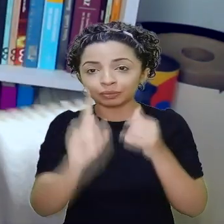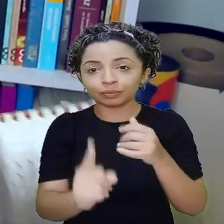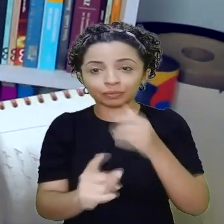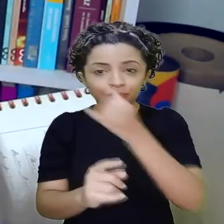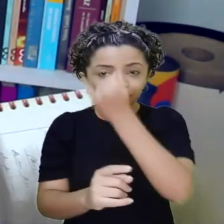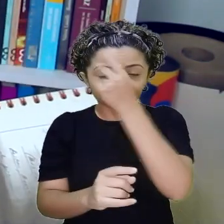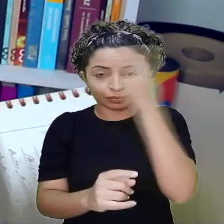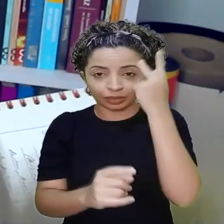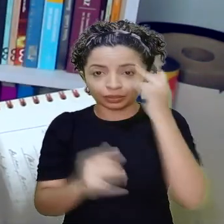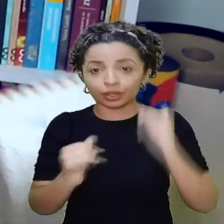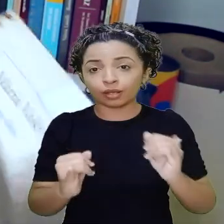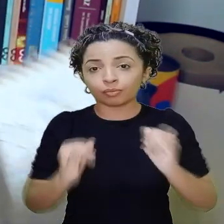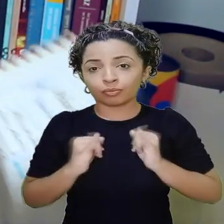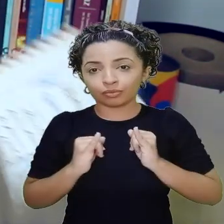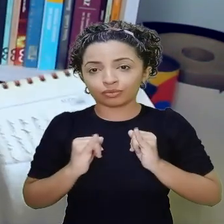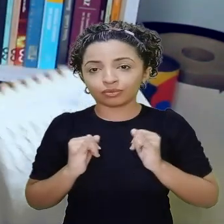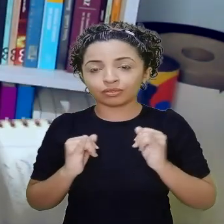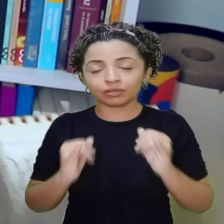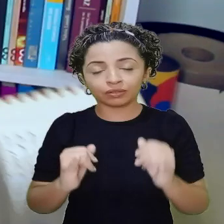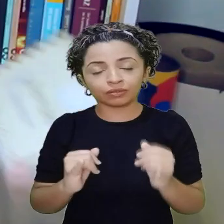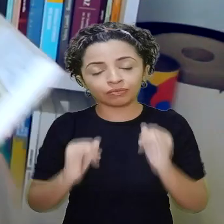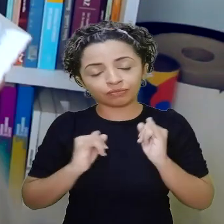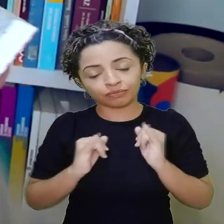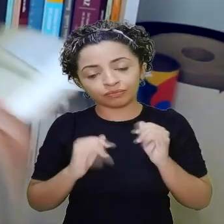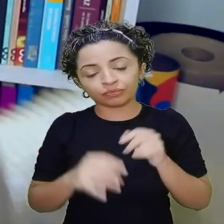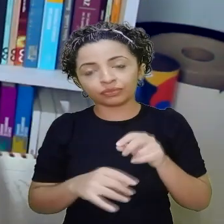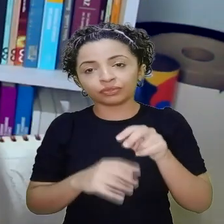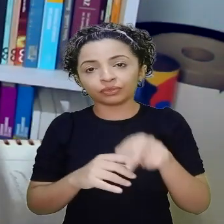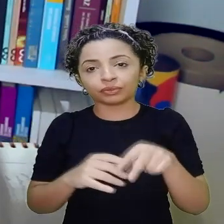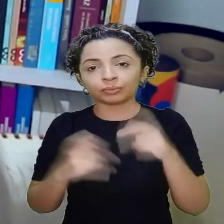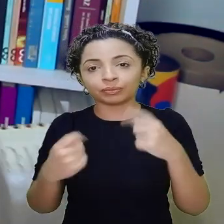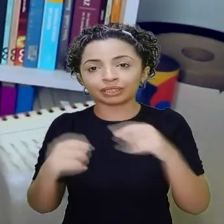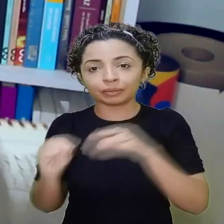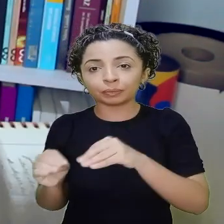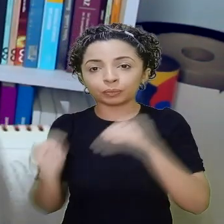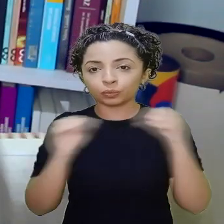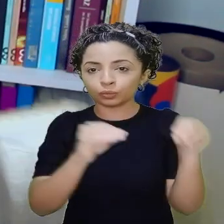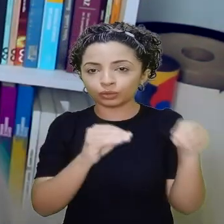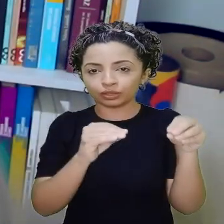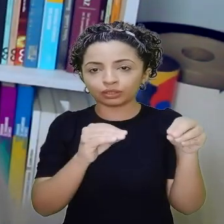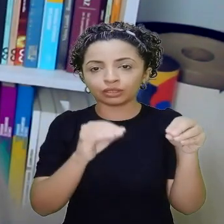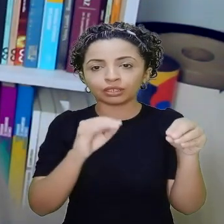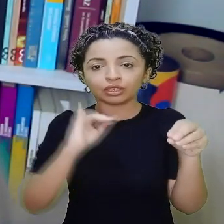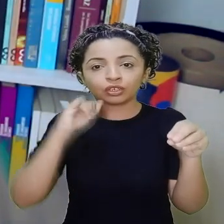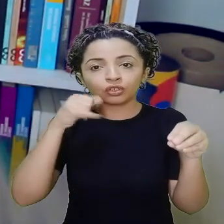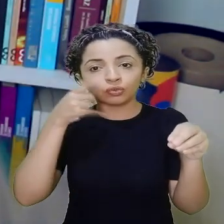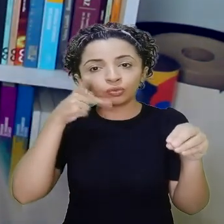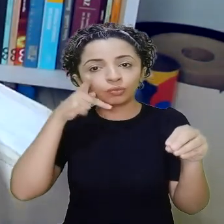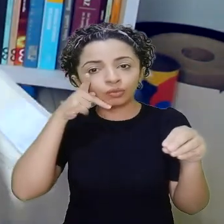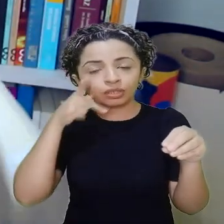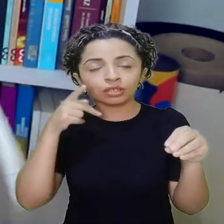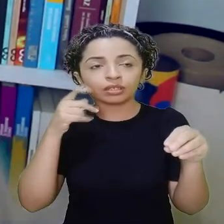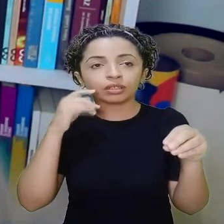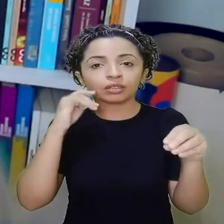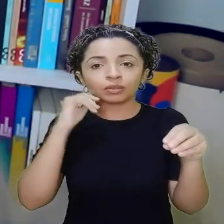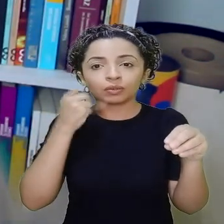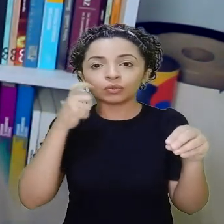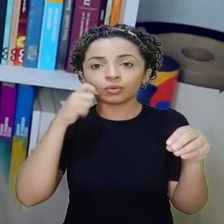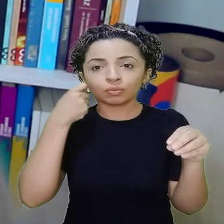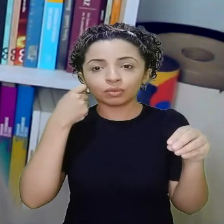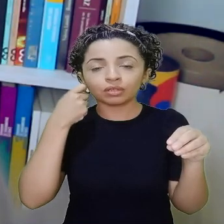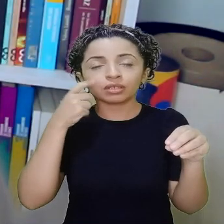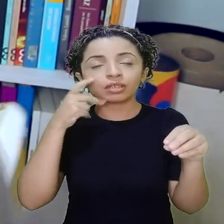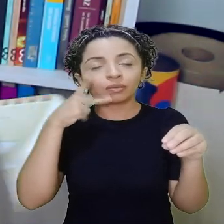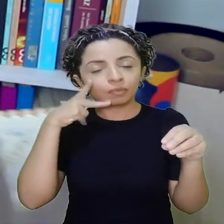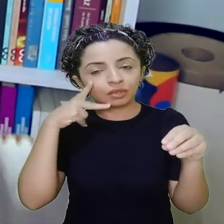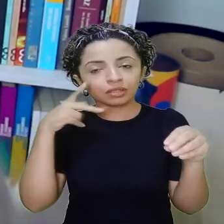obrigada a sair, intimada, né, pela filha, a se mudar de João Pessoa para Porto Alegre. E aí, ao chegar em Porto